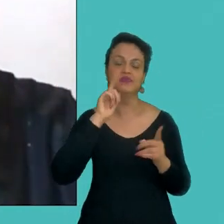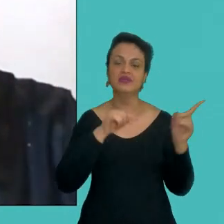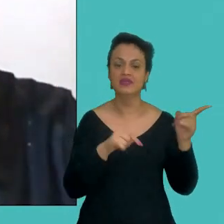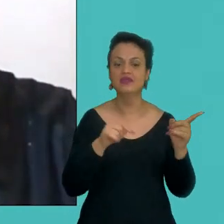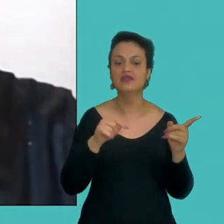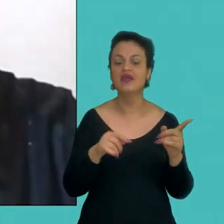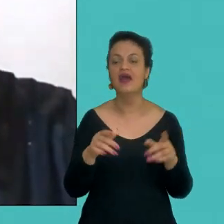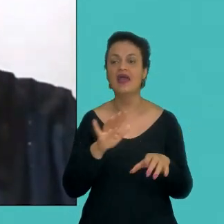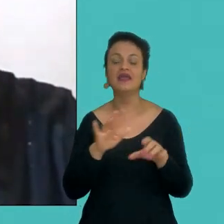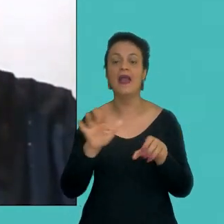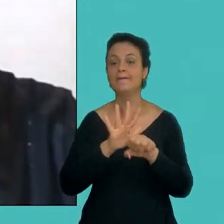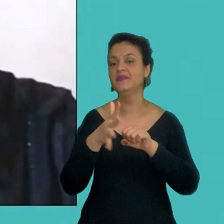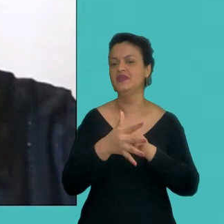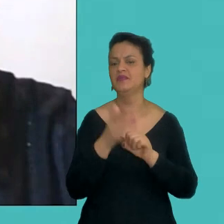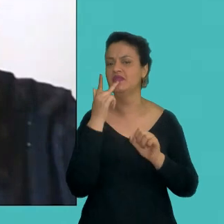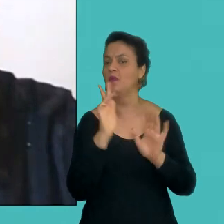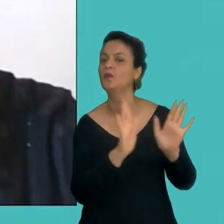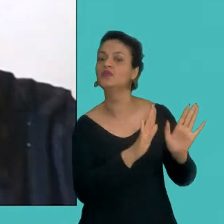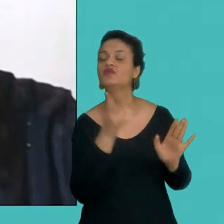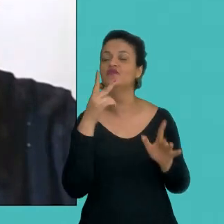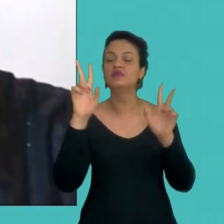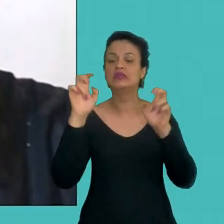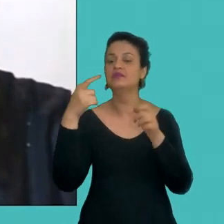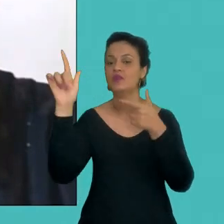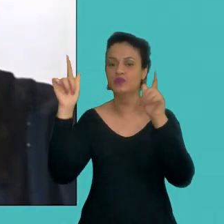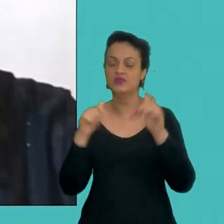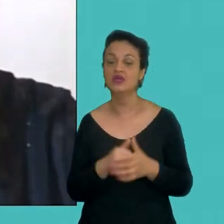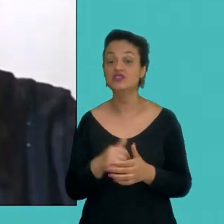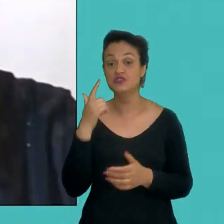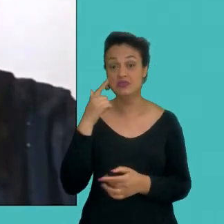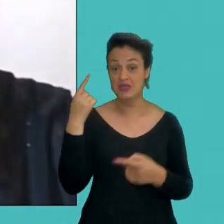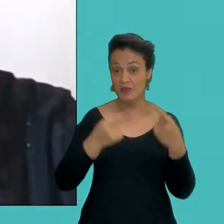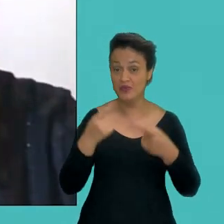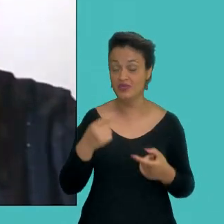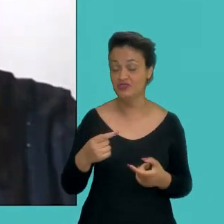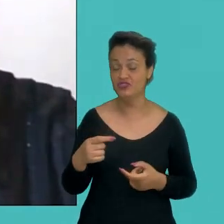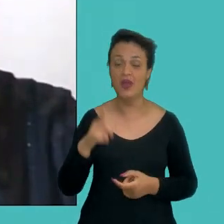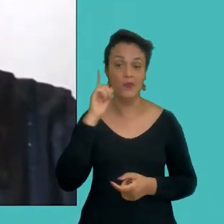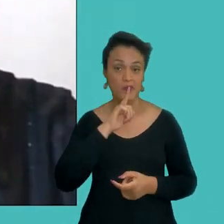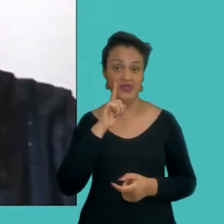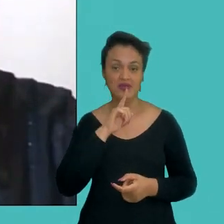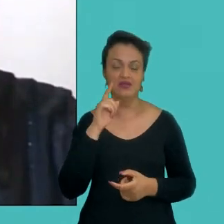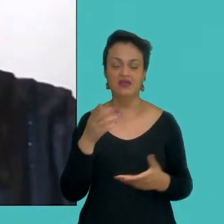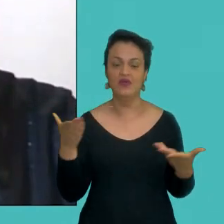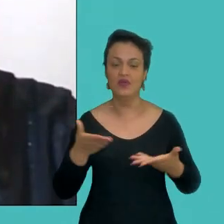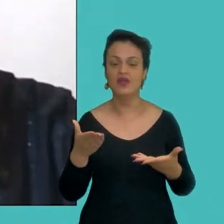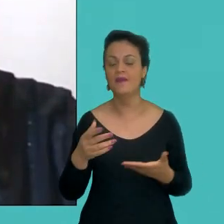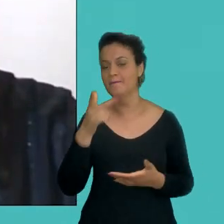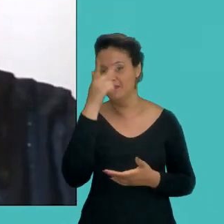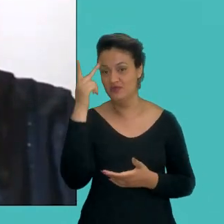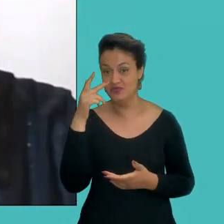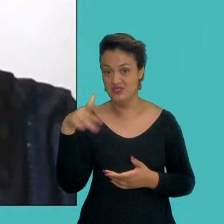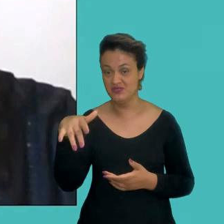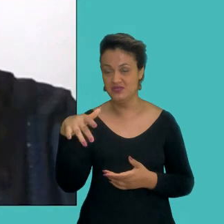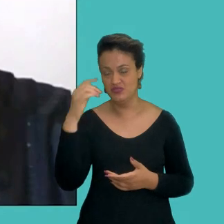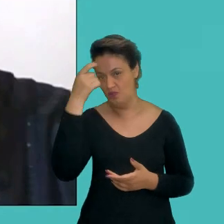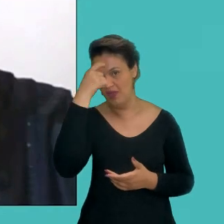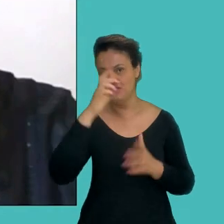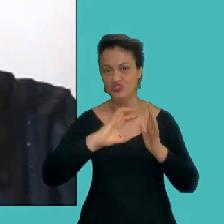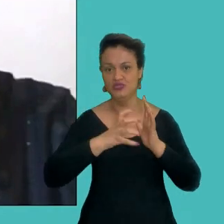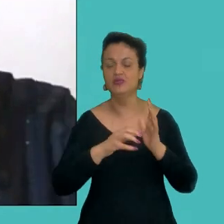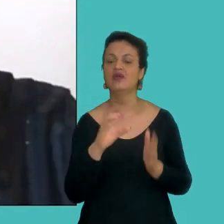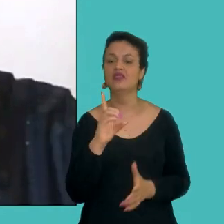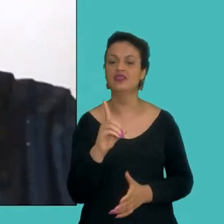aqui, já estão deixando a pandemia para trás. Se a gente olhar a política americana agora, os democratas vão sofrer